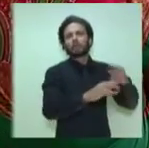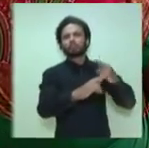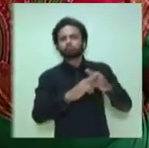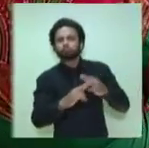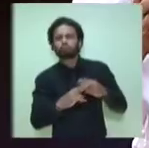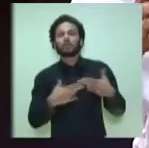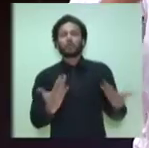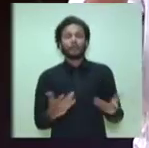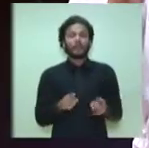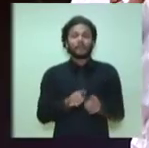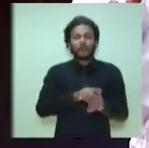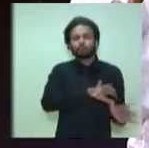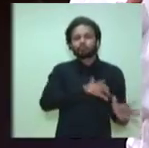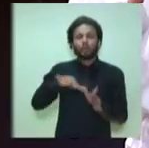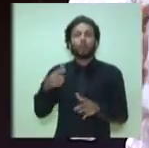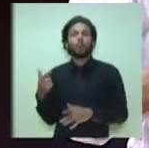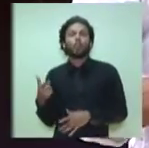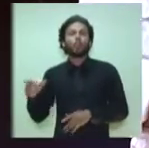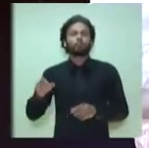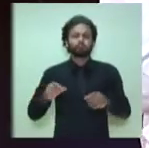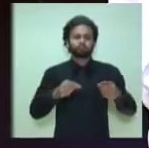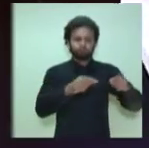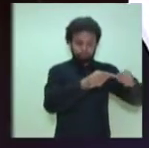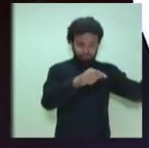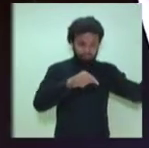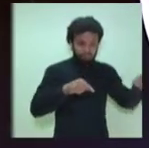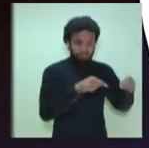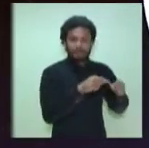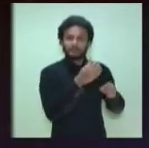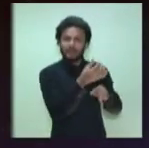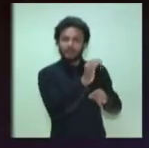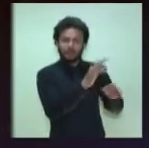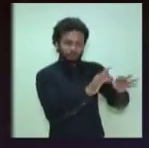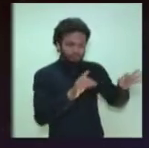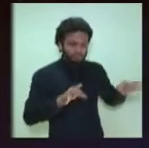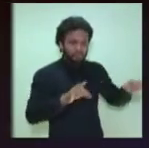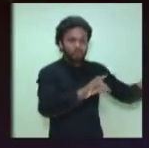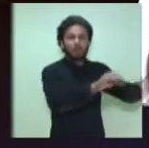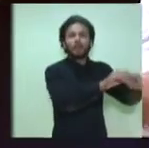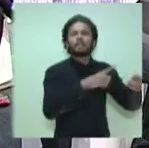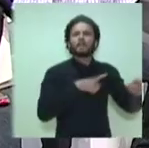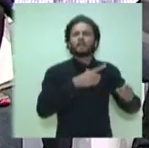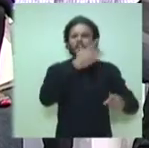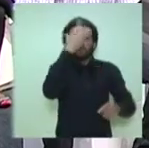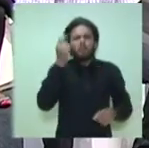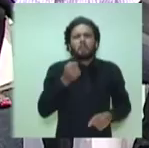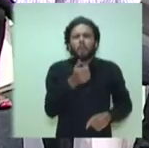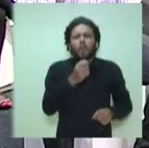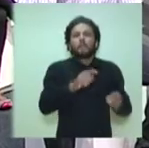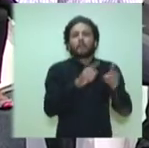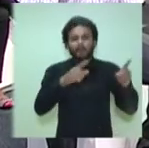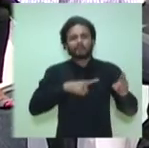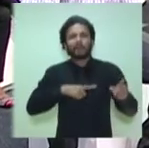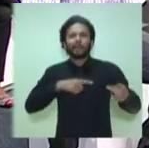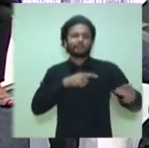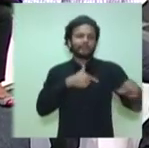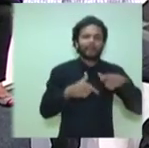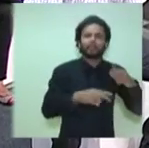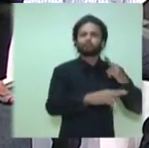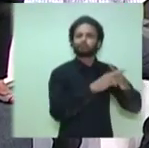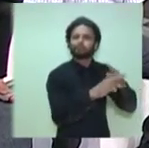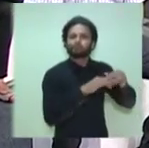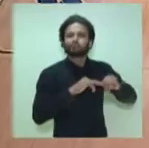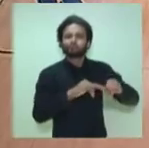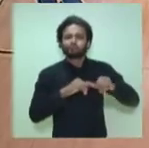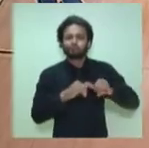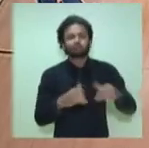unidades habitacionais de até 60 metros quadrados nos bairros como a Cachoeirinha, que tem pouca gente morando e tem todos os serviços. Uma política fiscal...